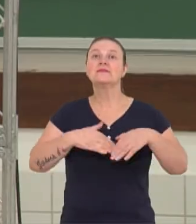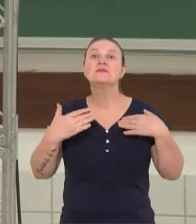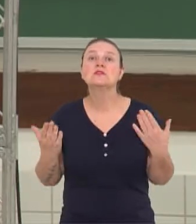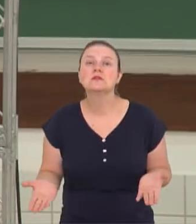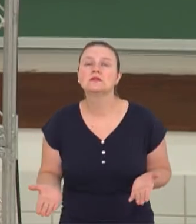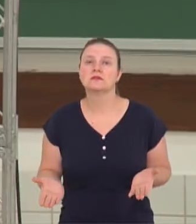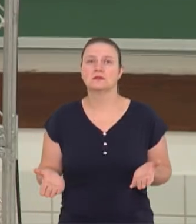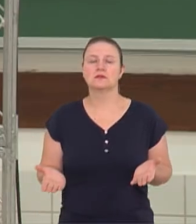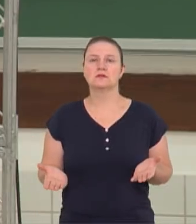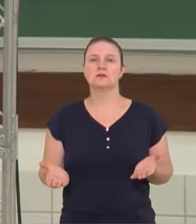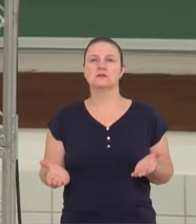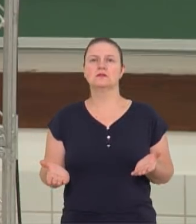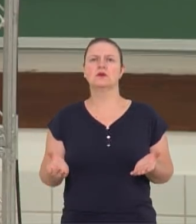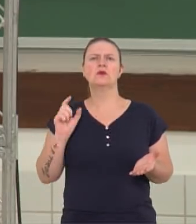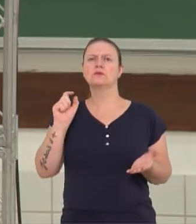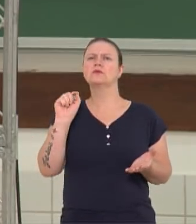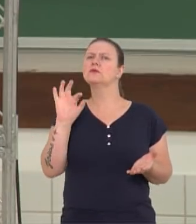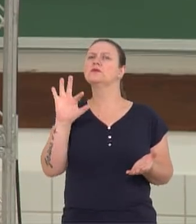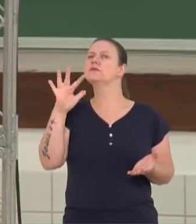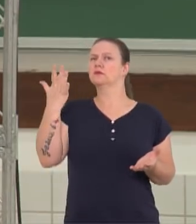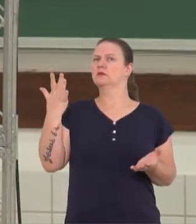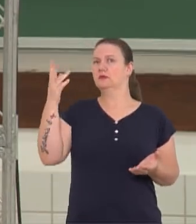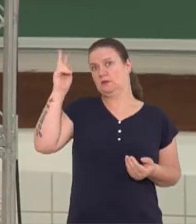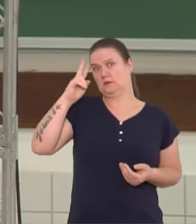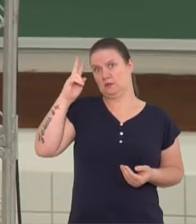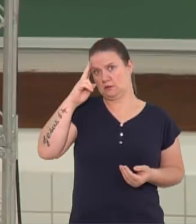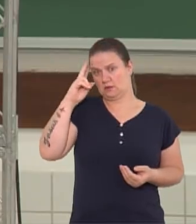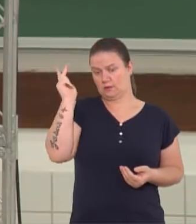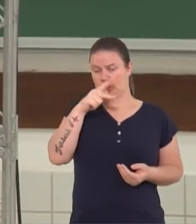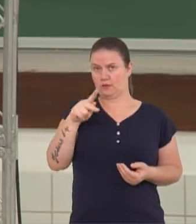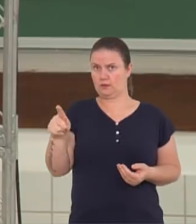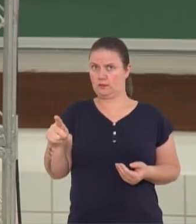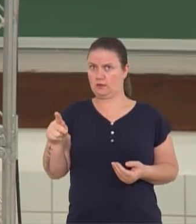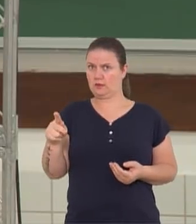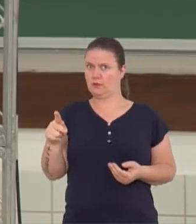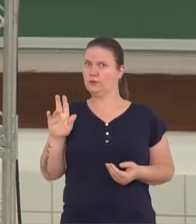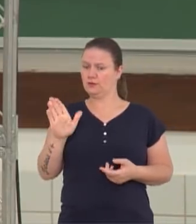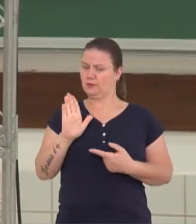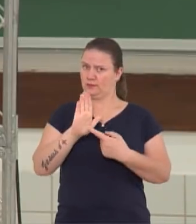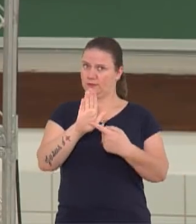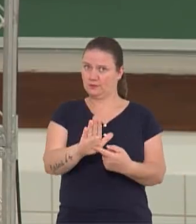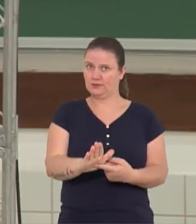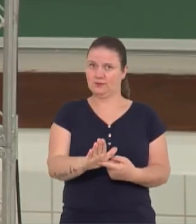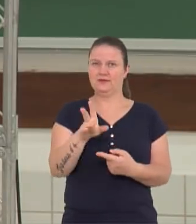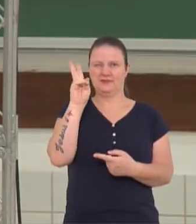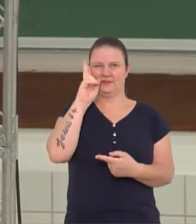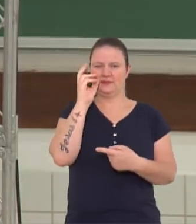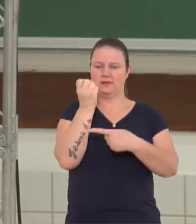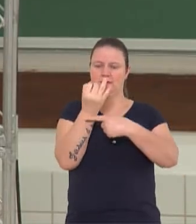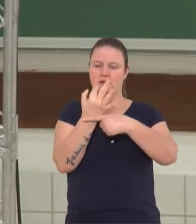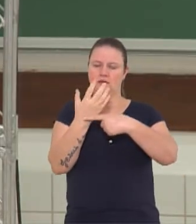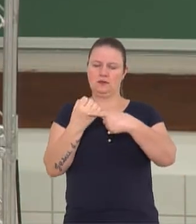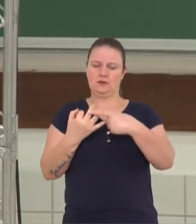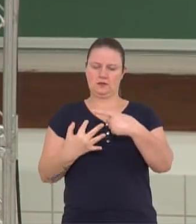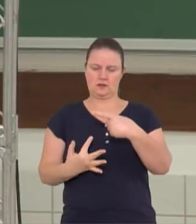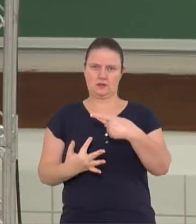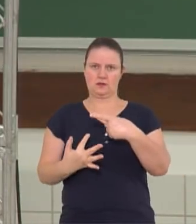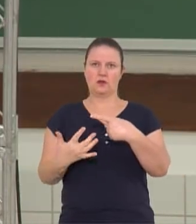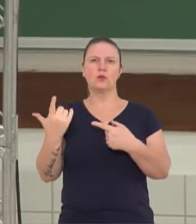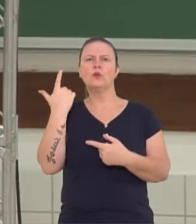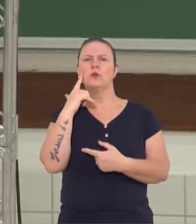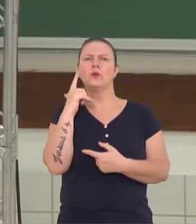aí? O que aconteceu? Lembra, a professora já deu uma dica. Lendo o número decimal, a gente já